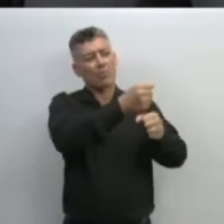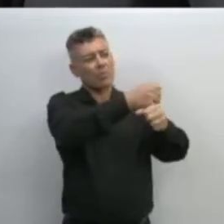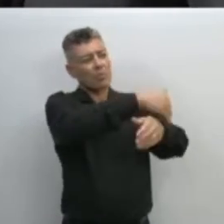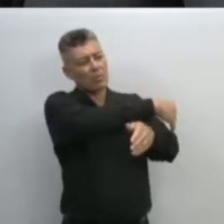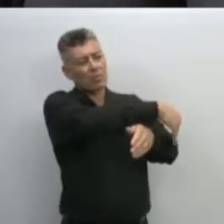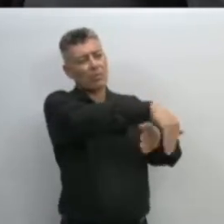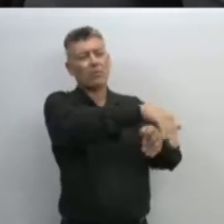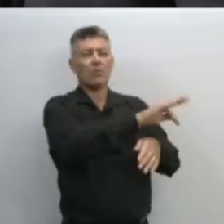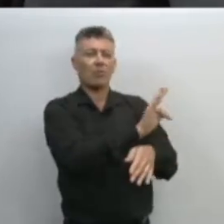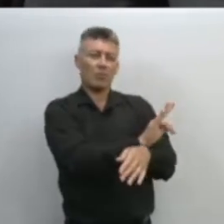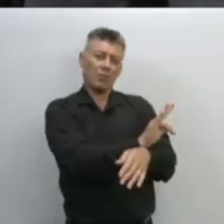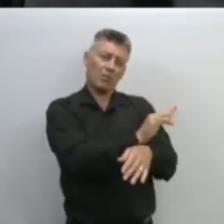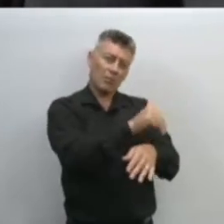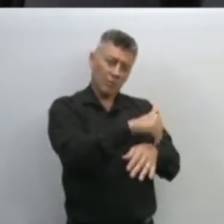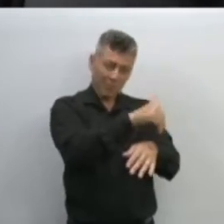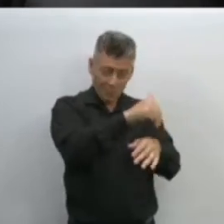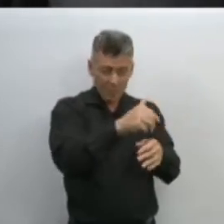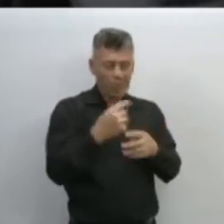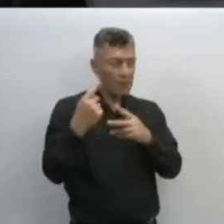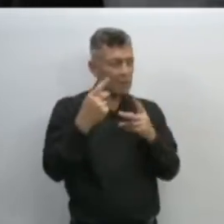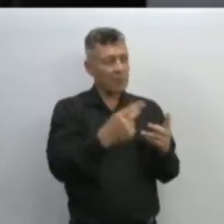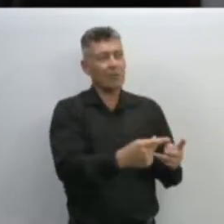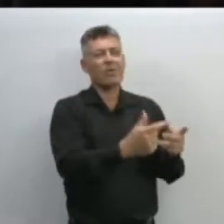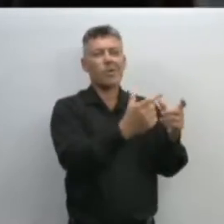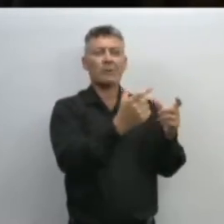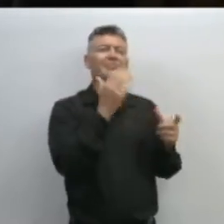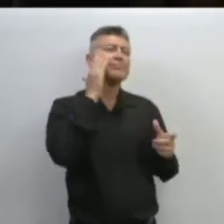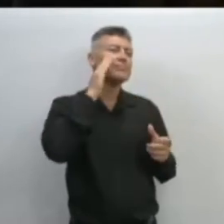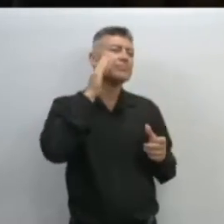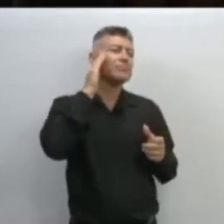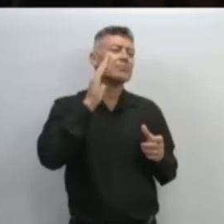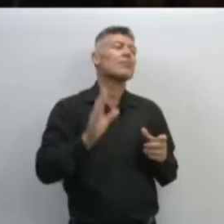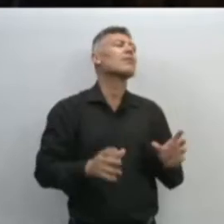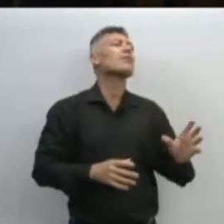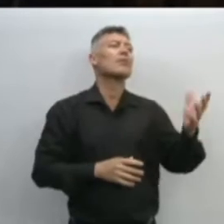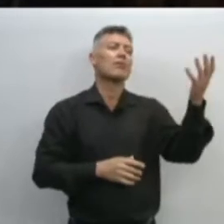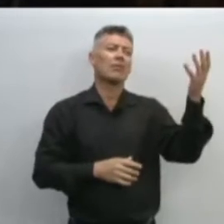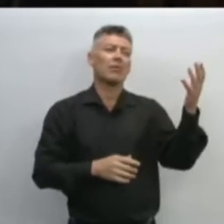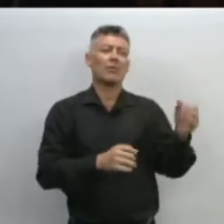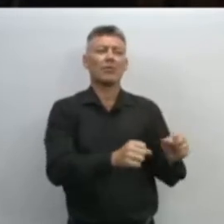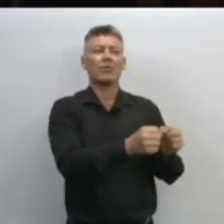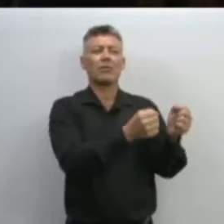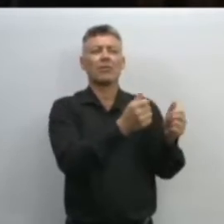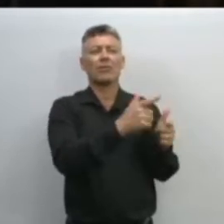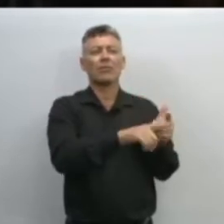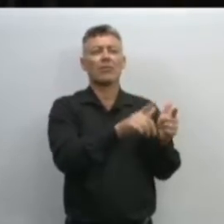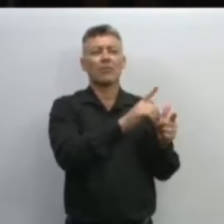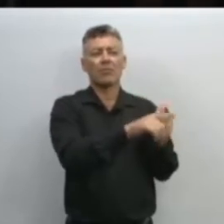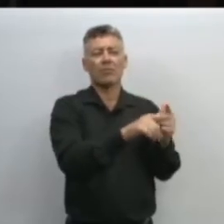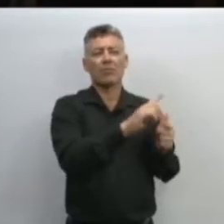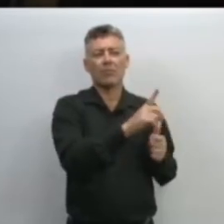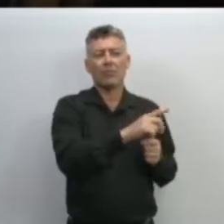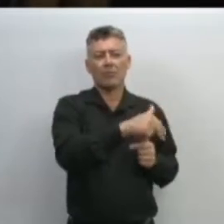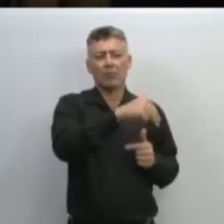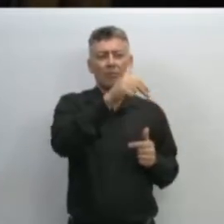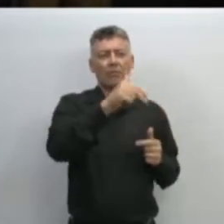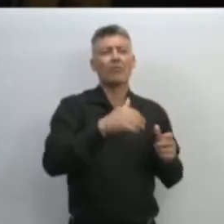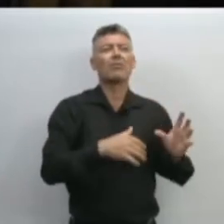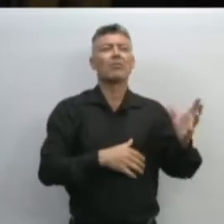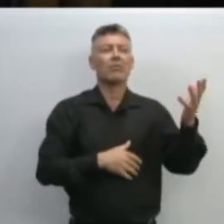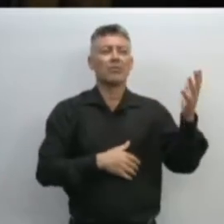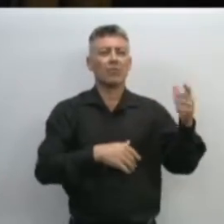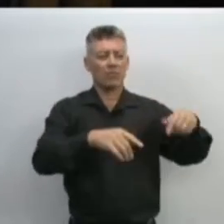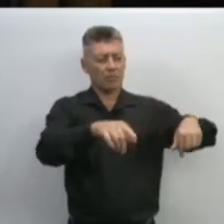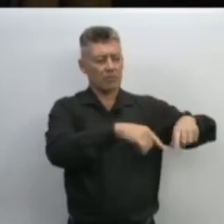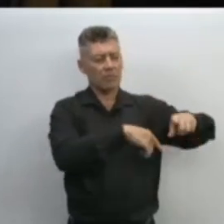Felizardo Moura, em visita na obra, entendeu que o causar o prejuízo à população da Zona Norte, há uma via